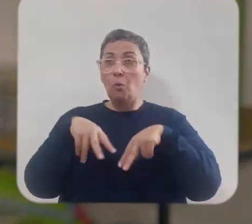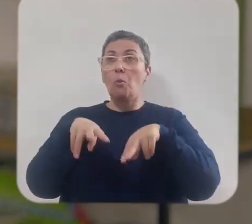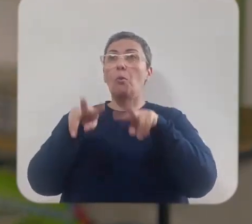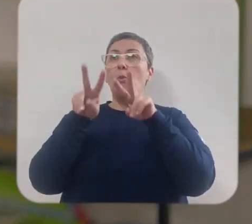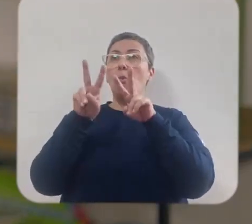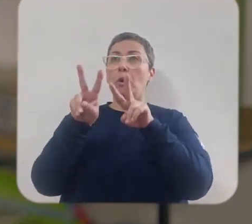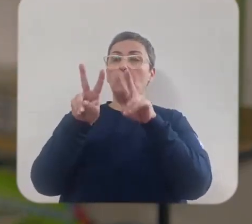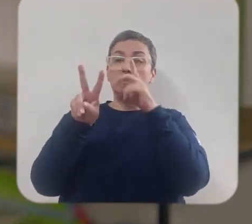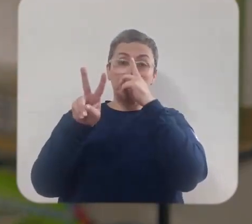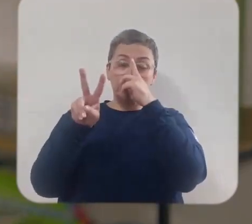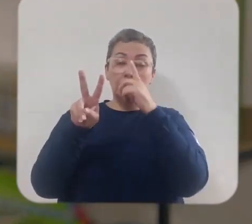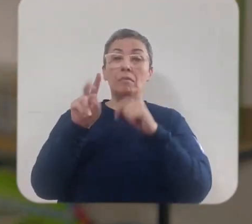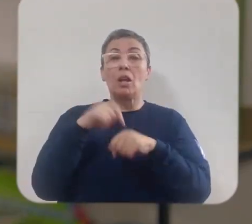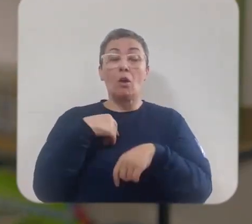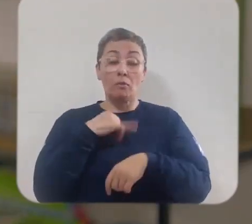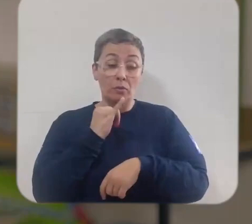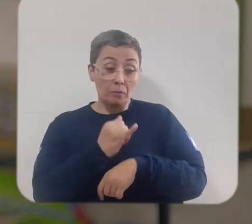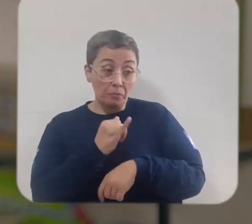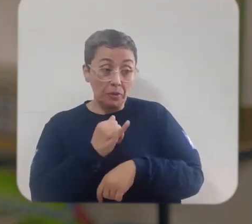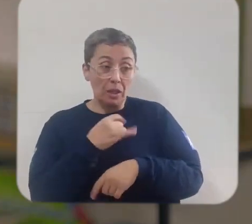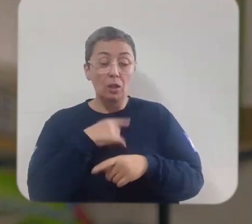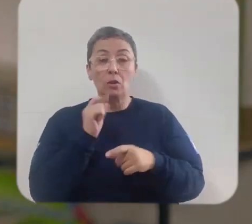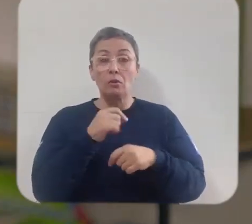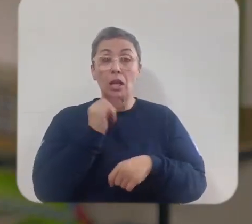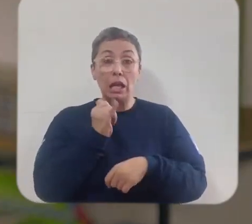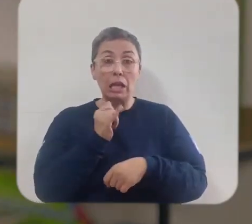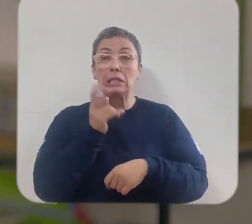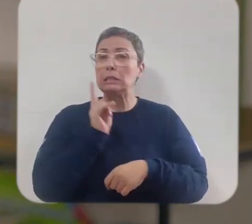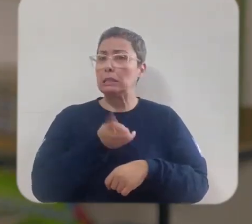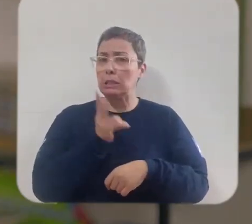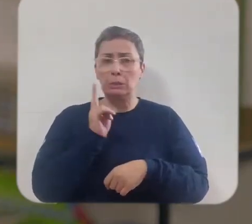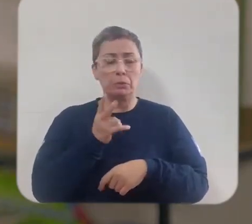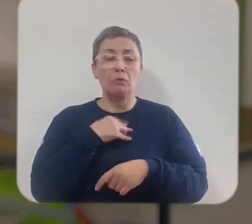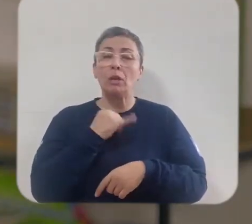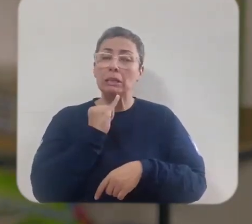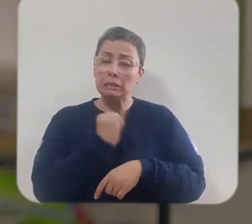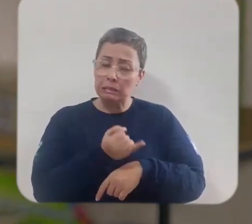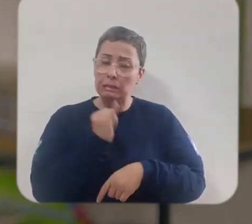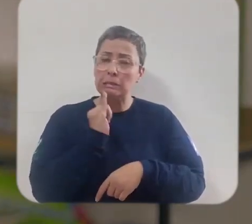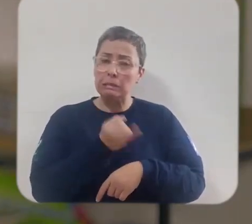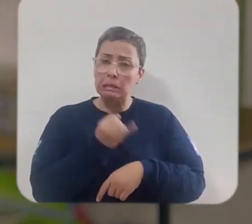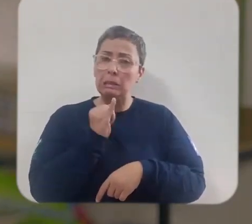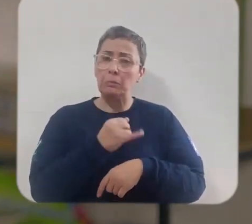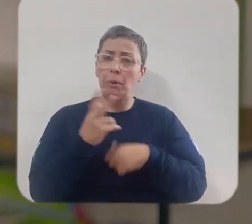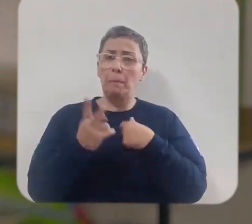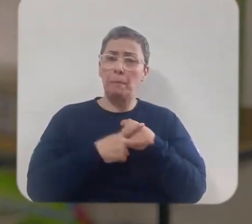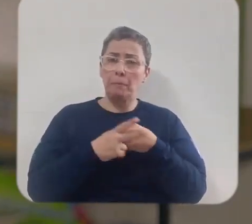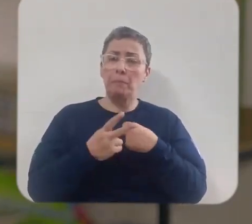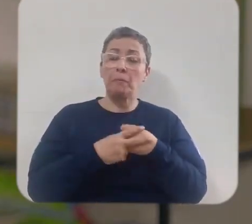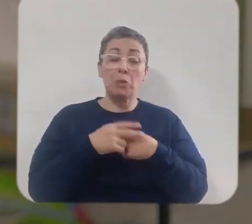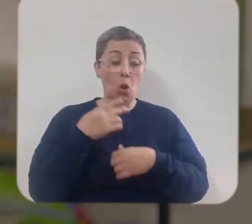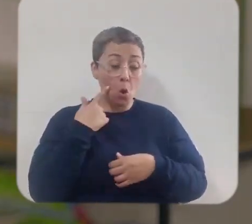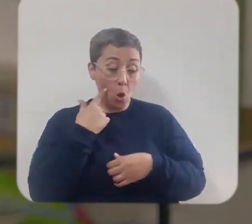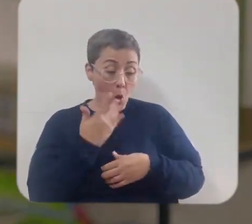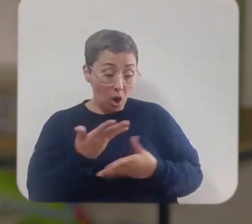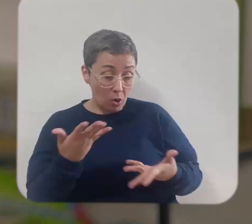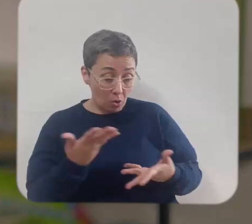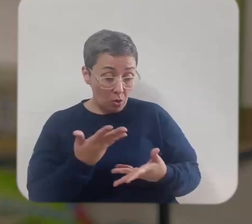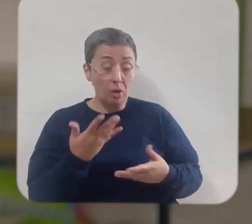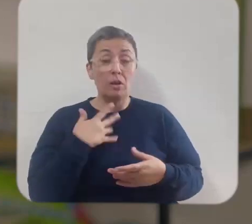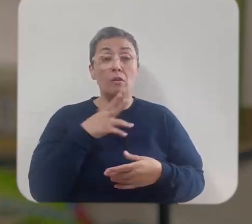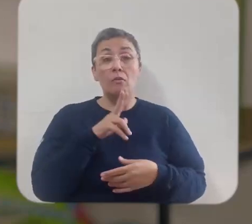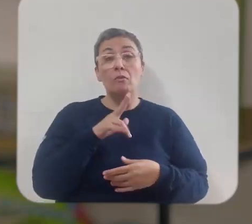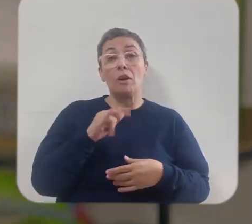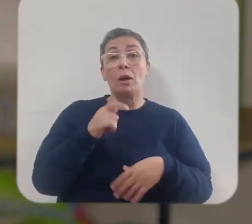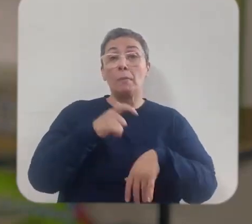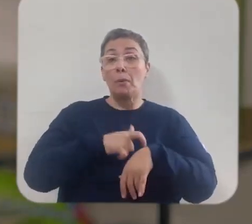de rotina. E eu falo para ele. Falar é sempre, né? Então eu sempre vou verbalizar. Olha, agora